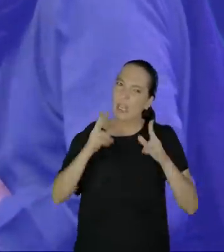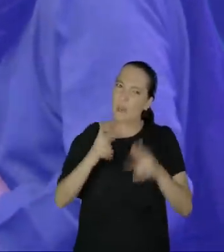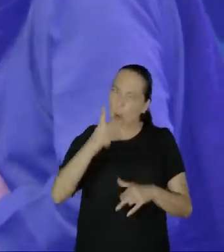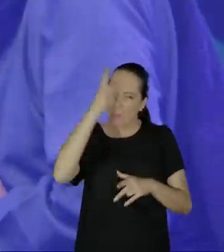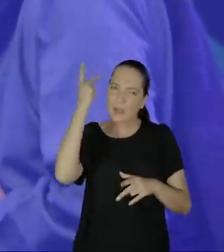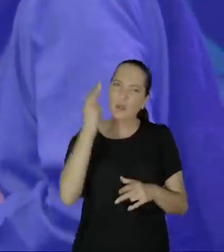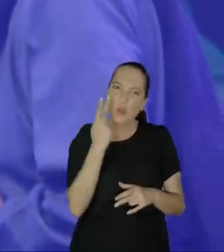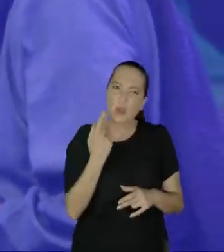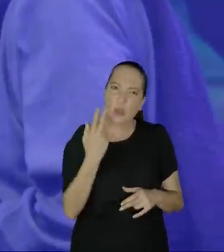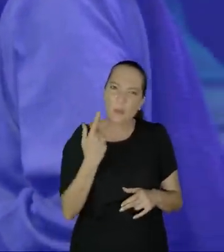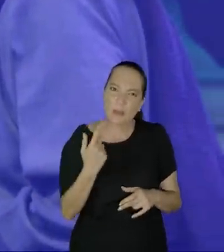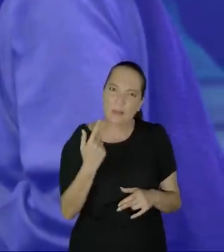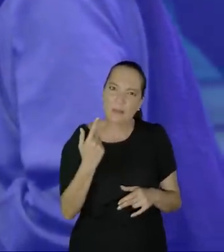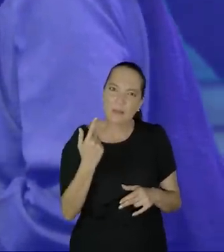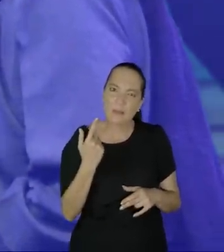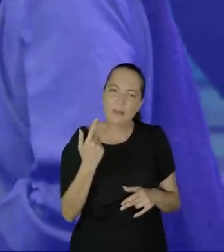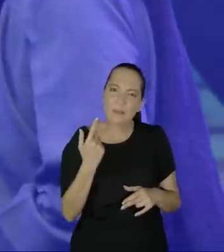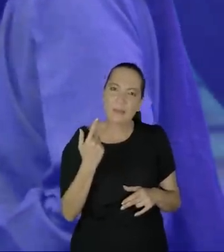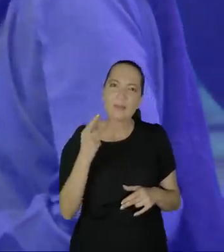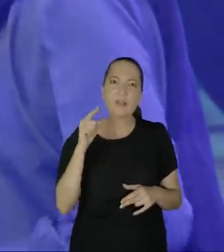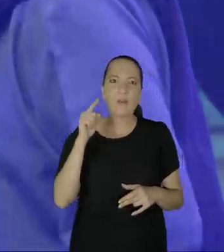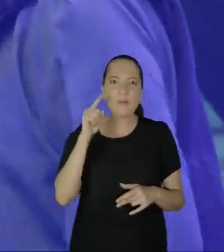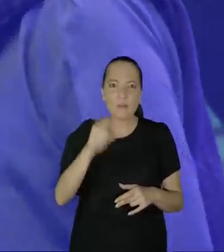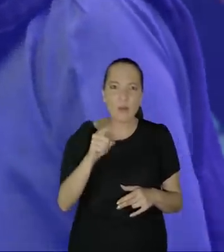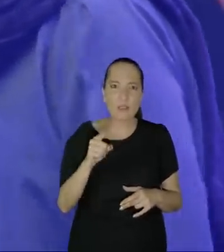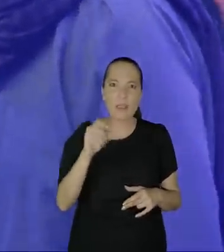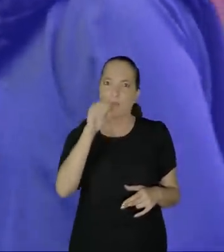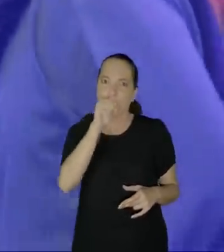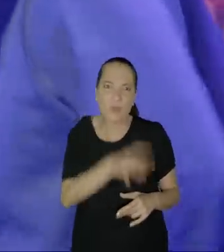Fostes longe demais como homem?